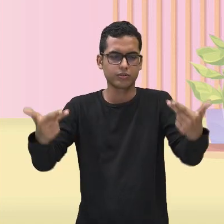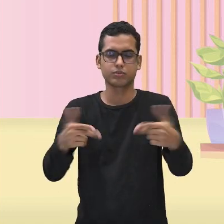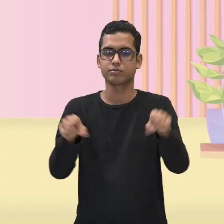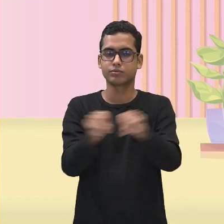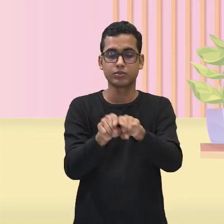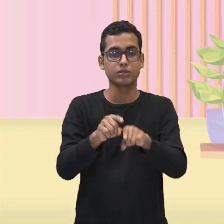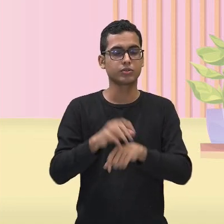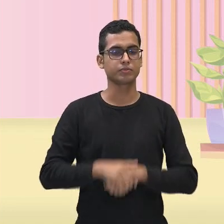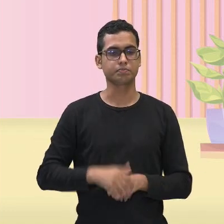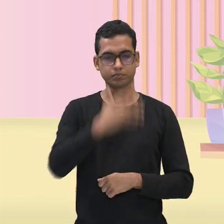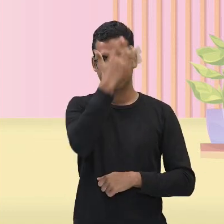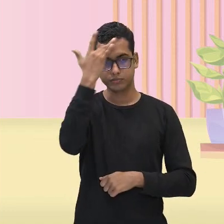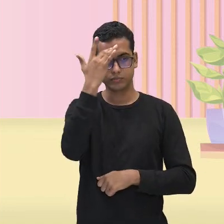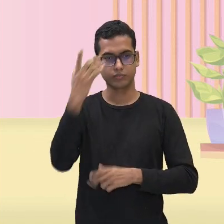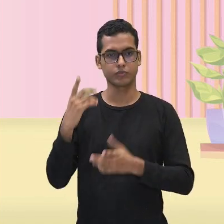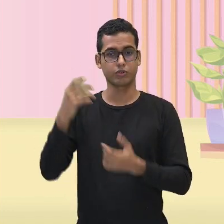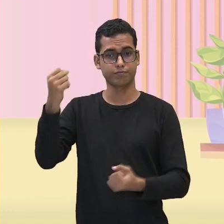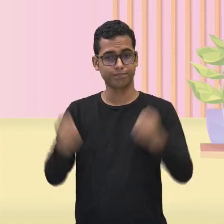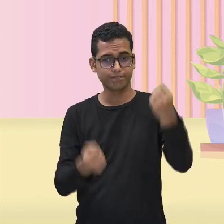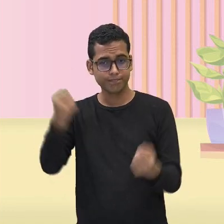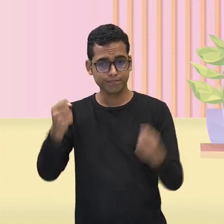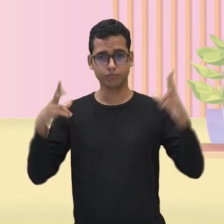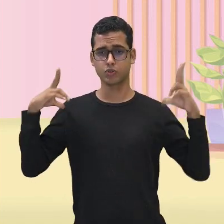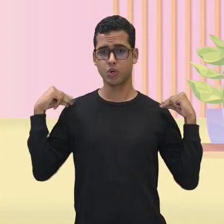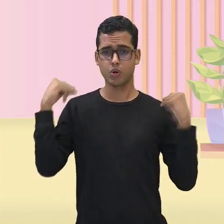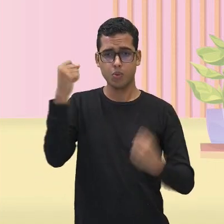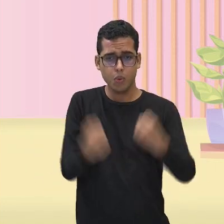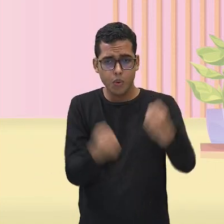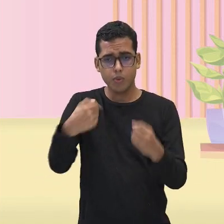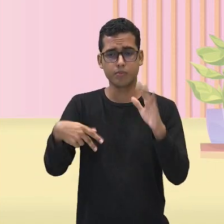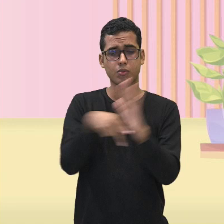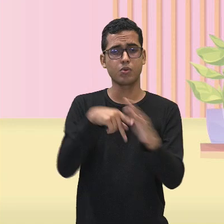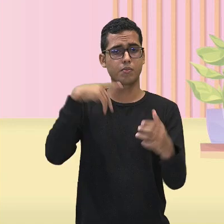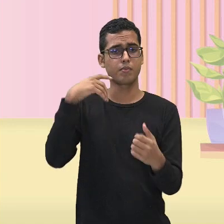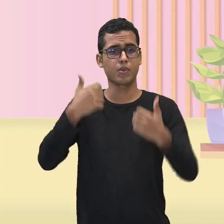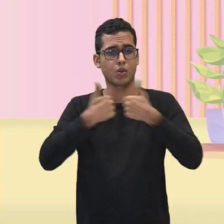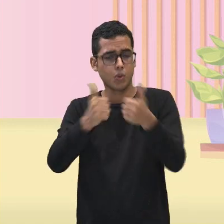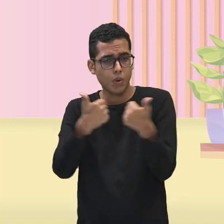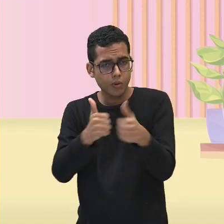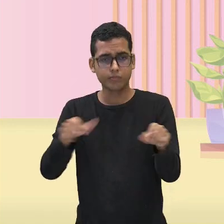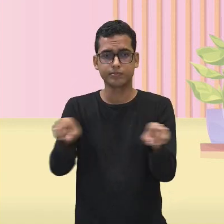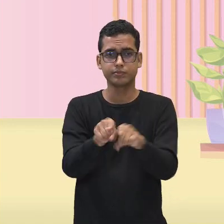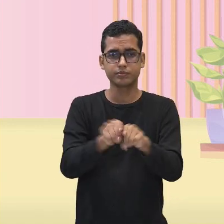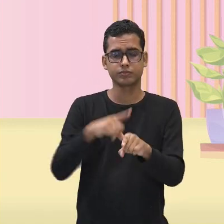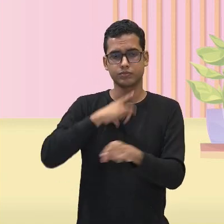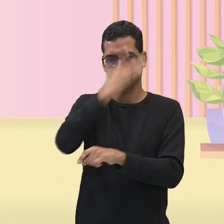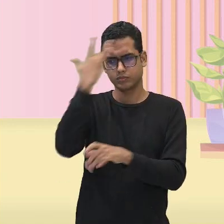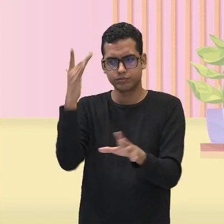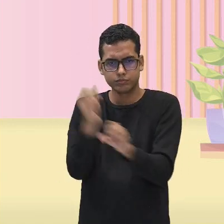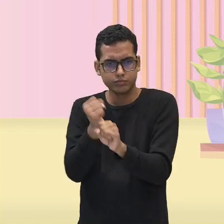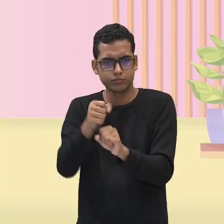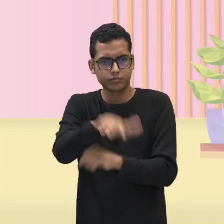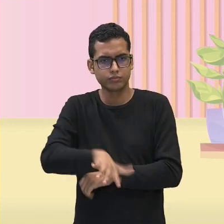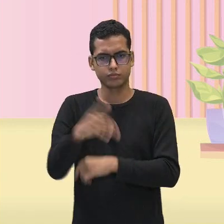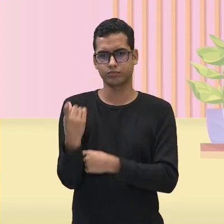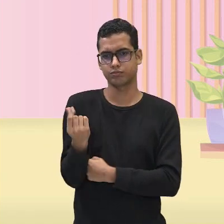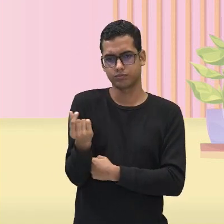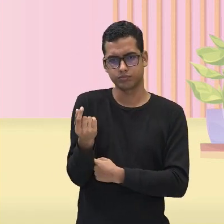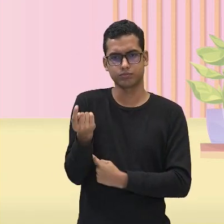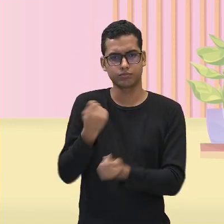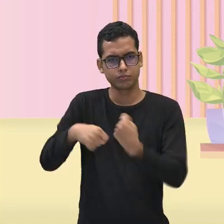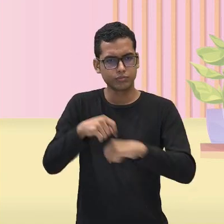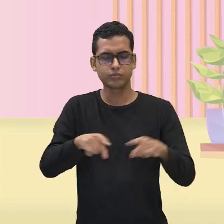de ônibus. Ele contador, que presta o serviço de contabilidade de finanças. Por exemplo, ele